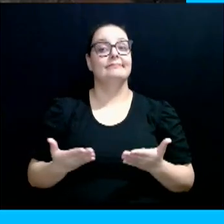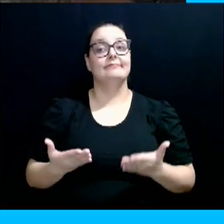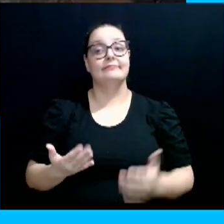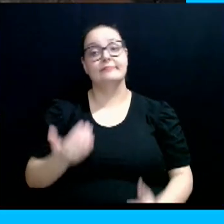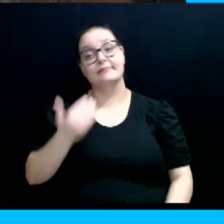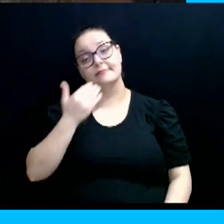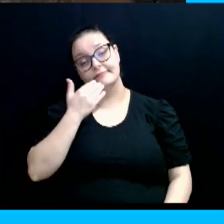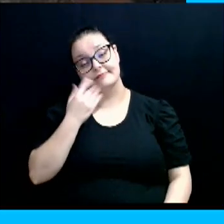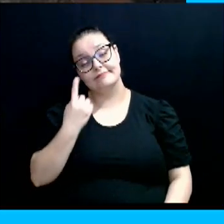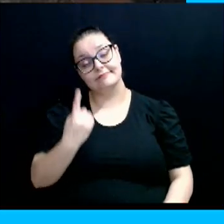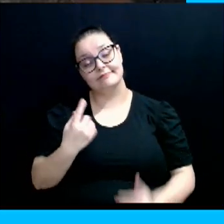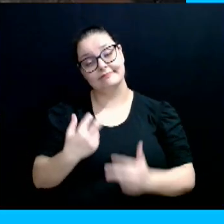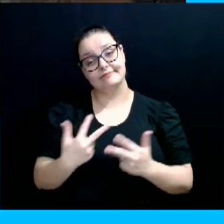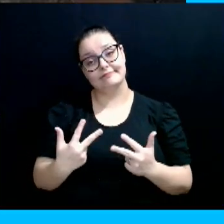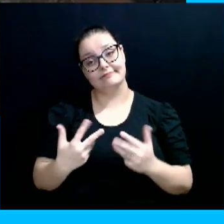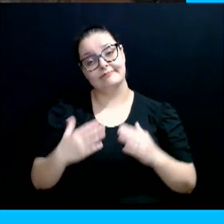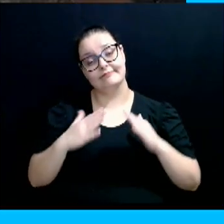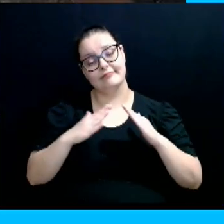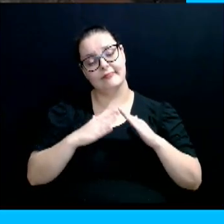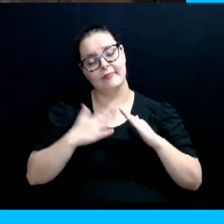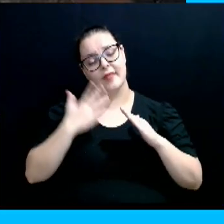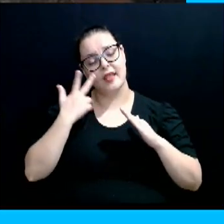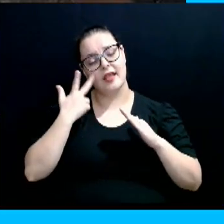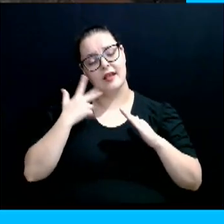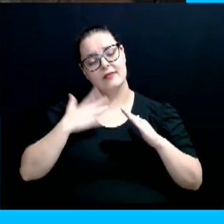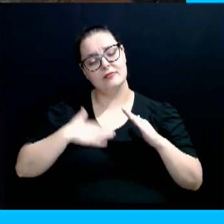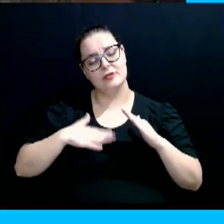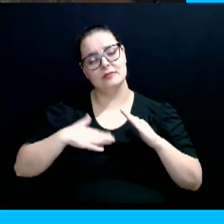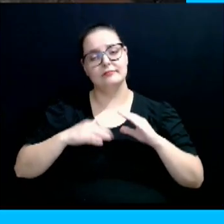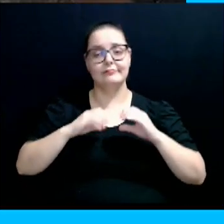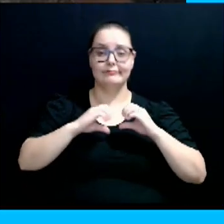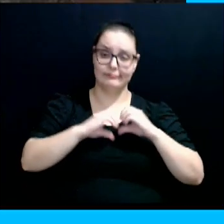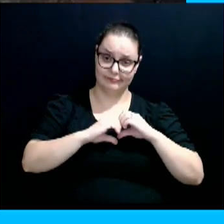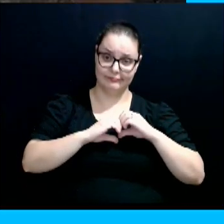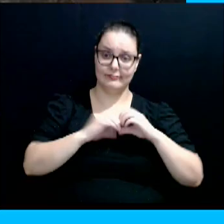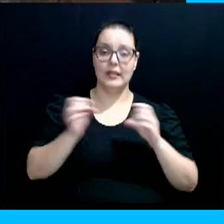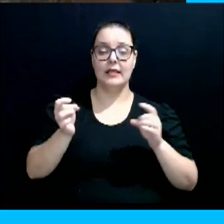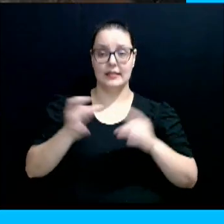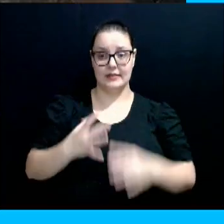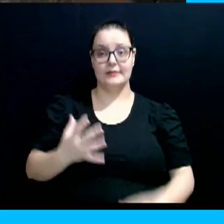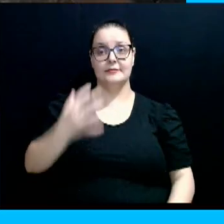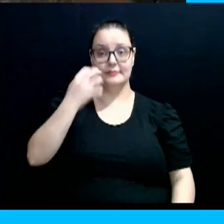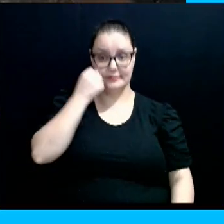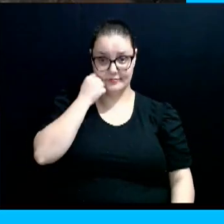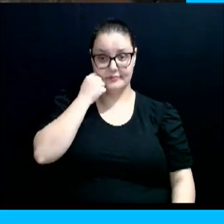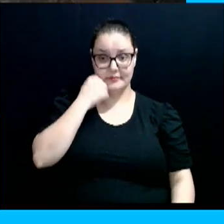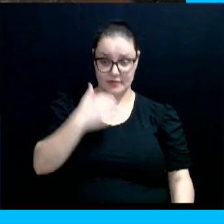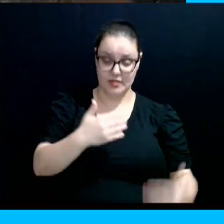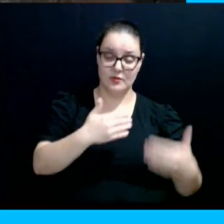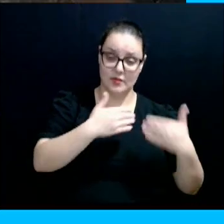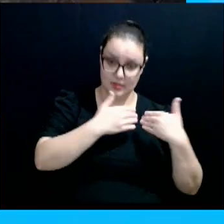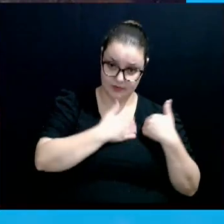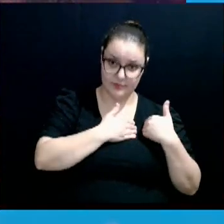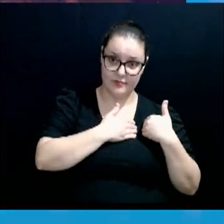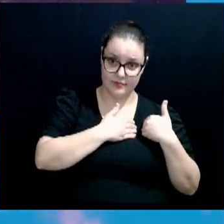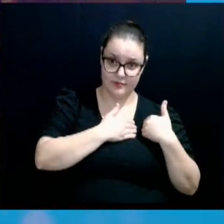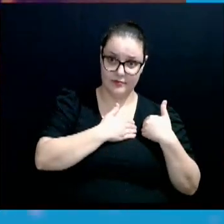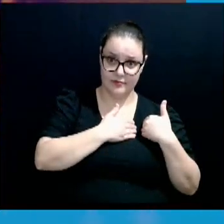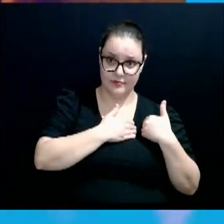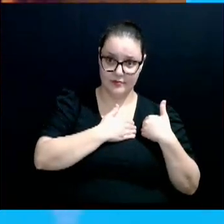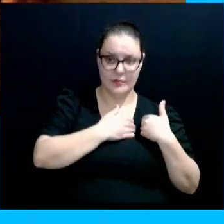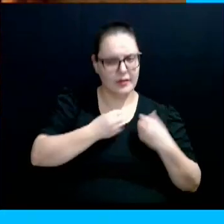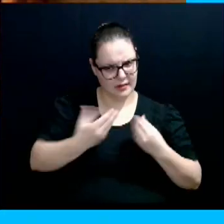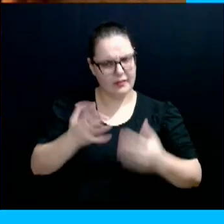coisa, um lar tranquilo e amoroso. Ele está pronto para ser adotado com responsabilidade. Dá uma chance para este